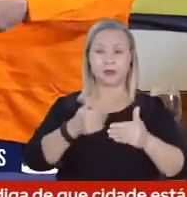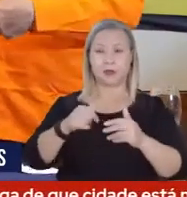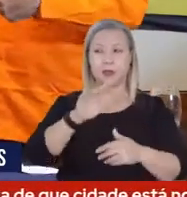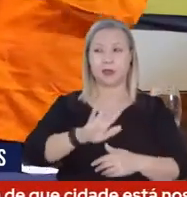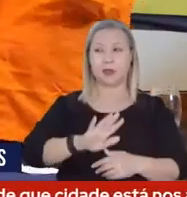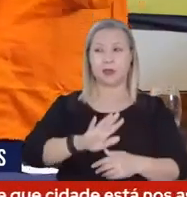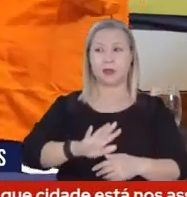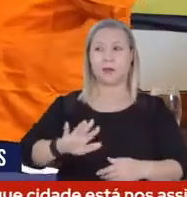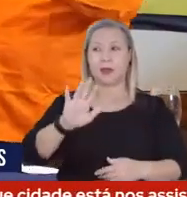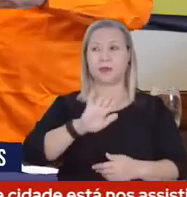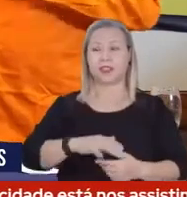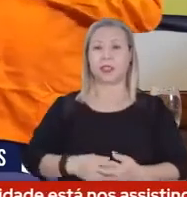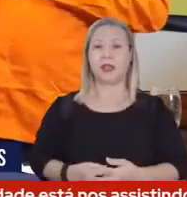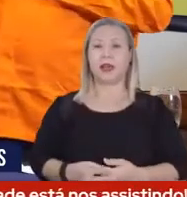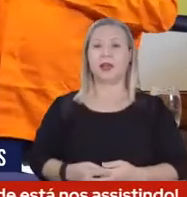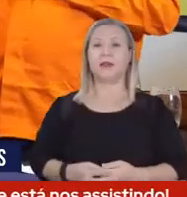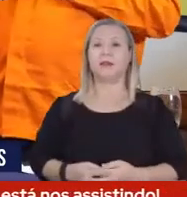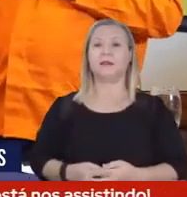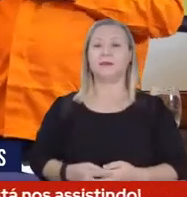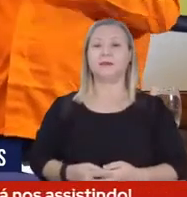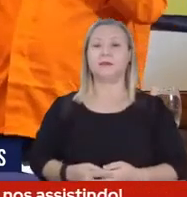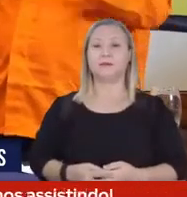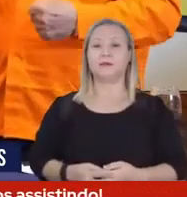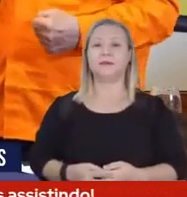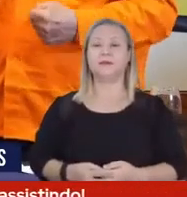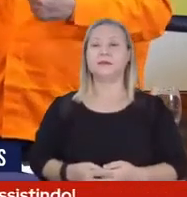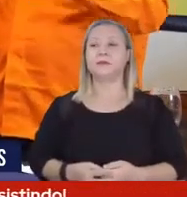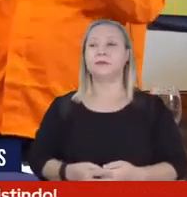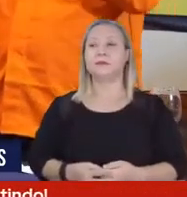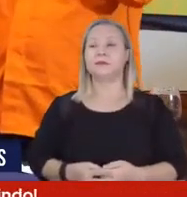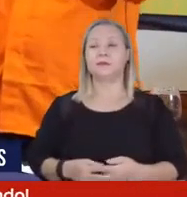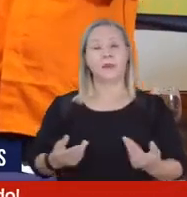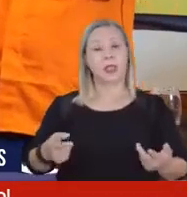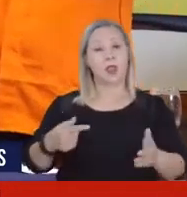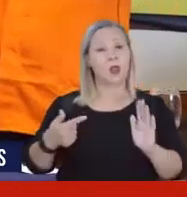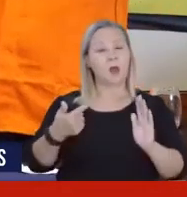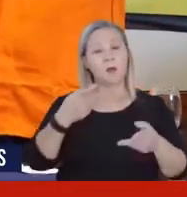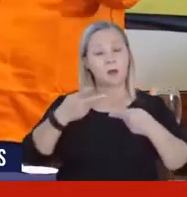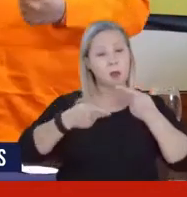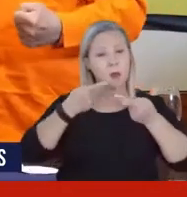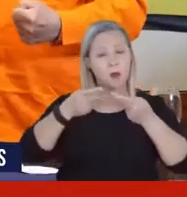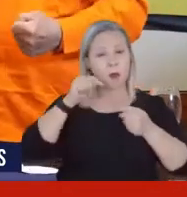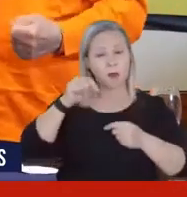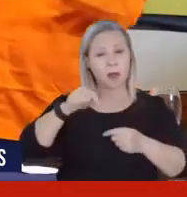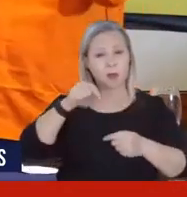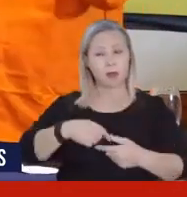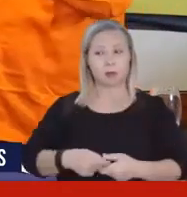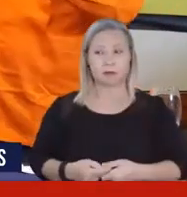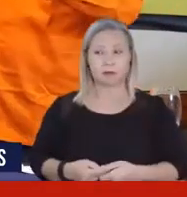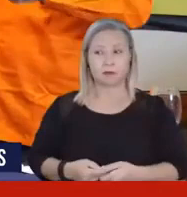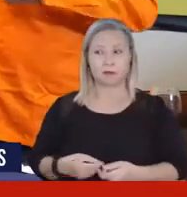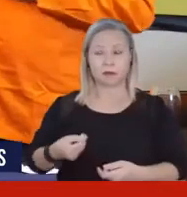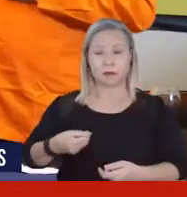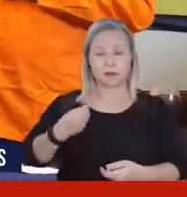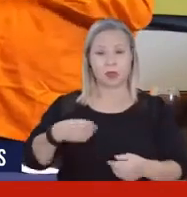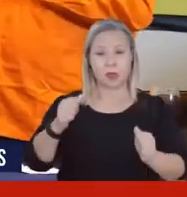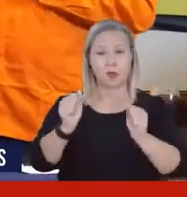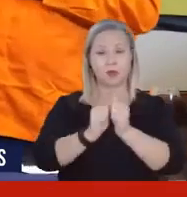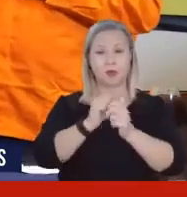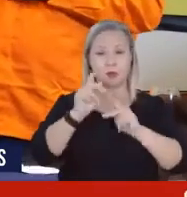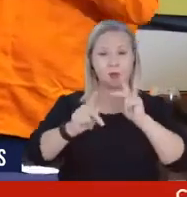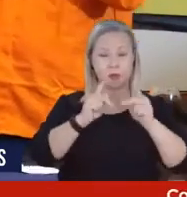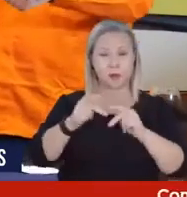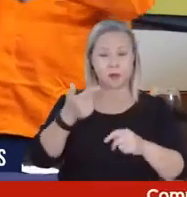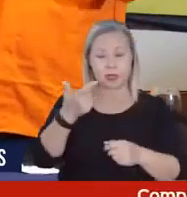essa é a minha, é o meu depoimento aqui. Quer dizer, nós estamos, temos que, com o povo brasileiro, recuperar a soberania